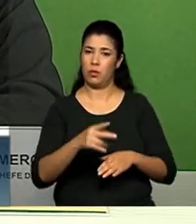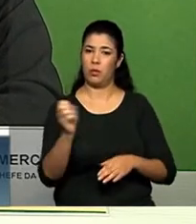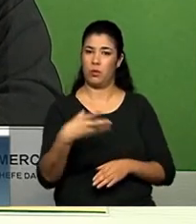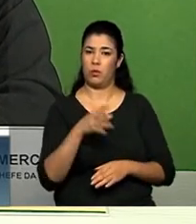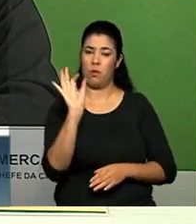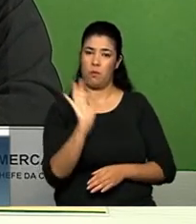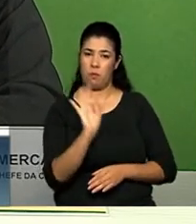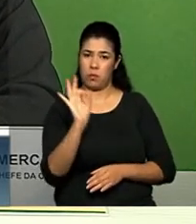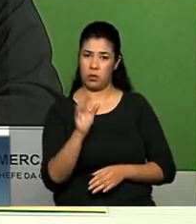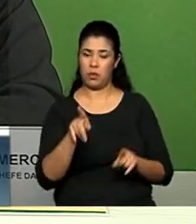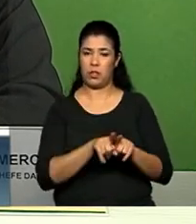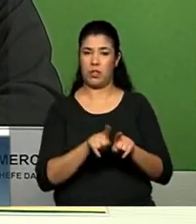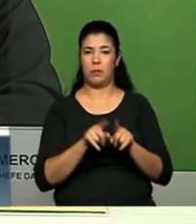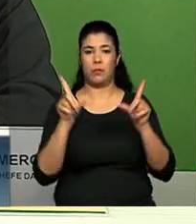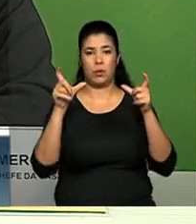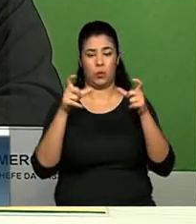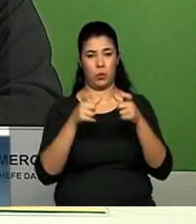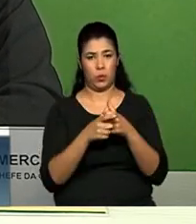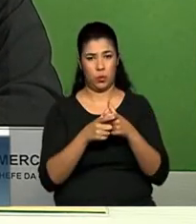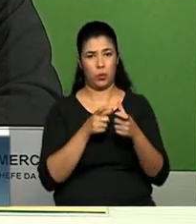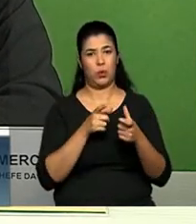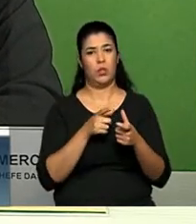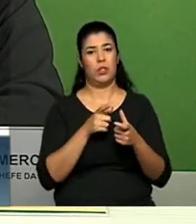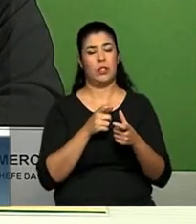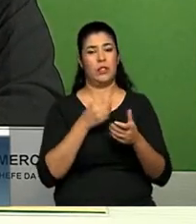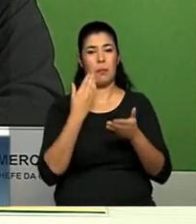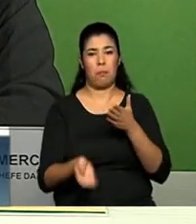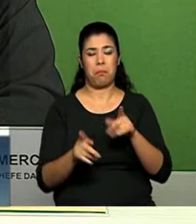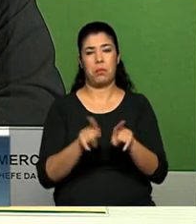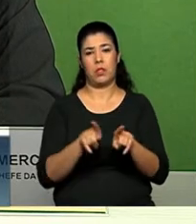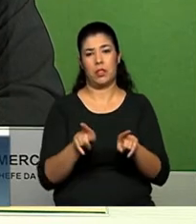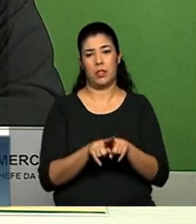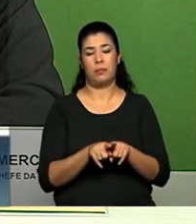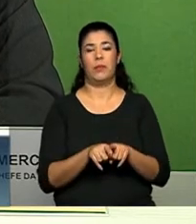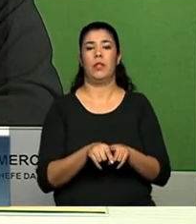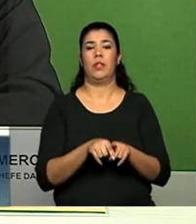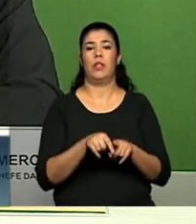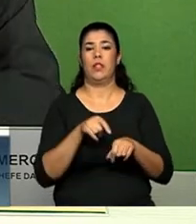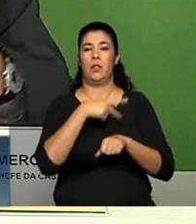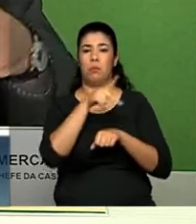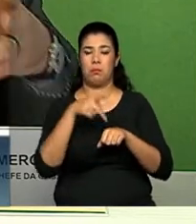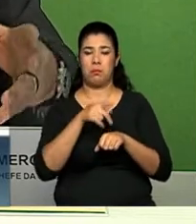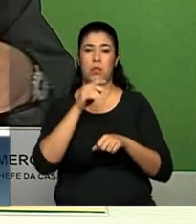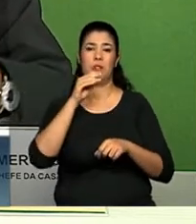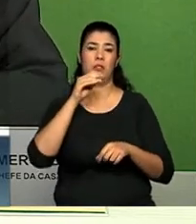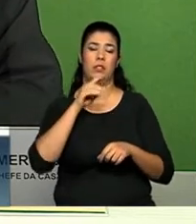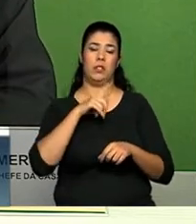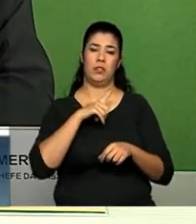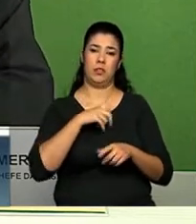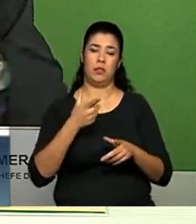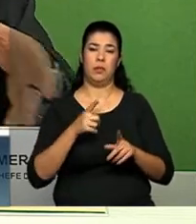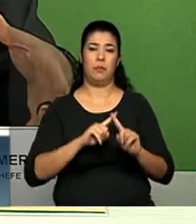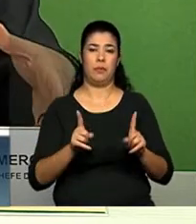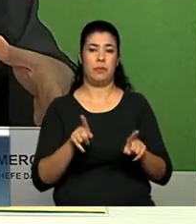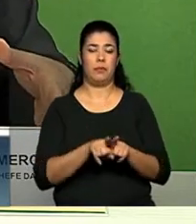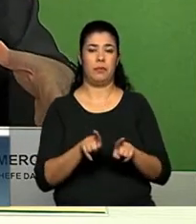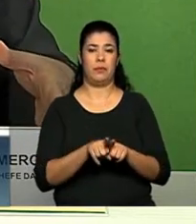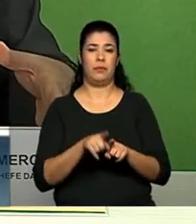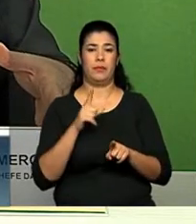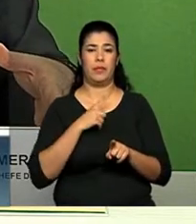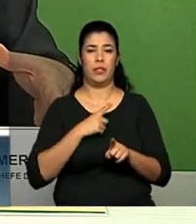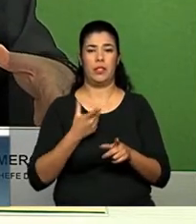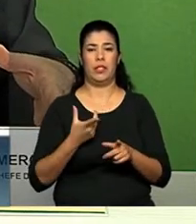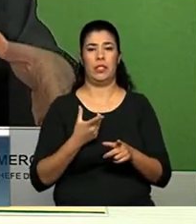alíquota, reduz o subsídio, reduz a desoneração que o Estado brasileiro estava dando, mas ela tem a